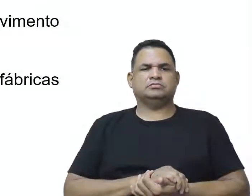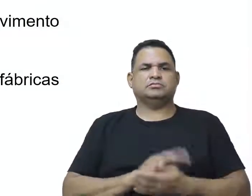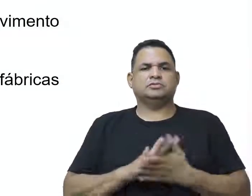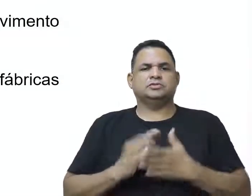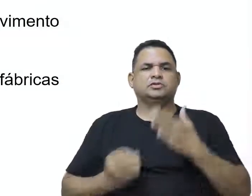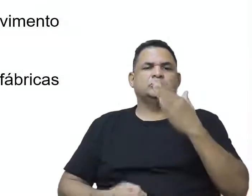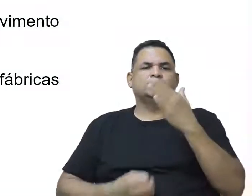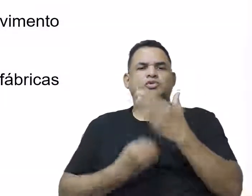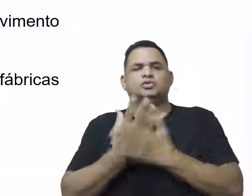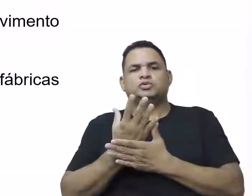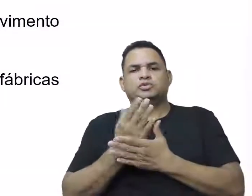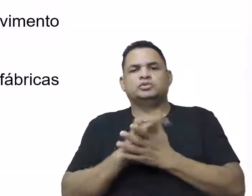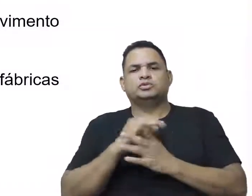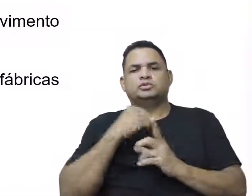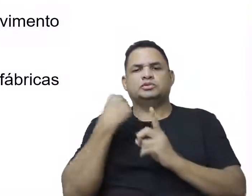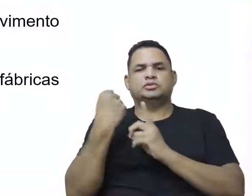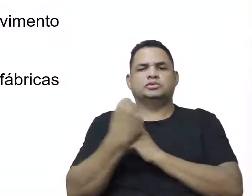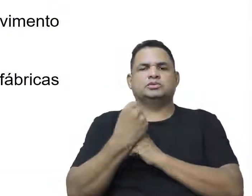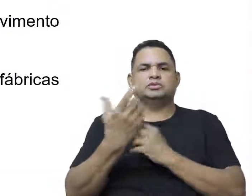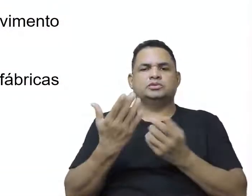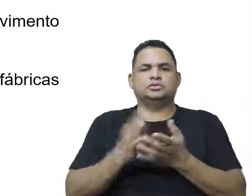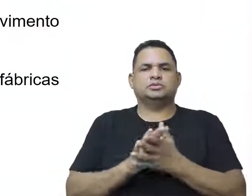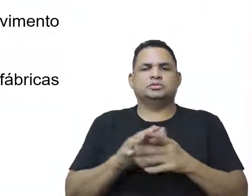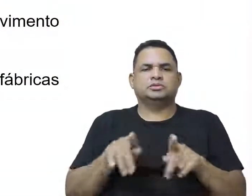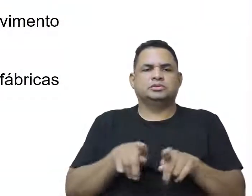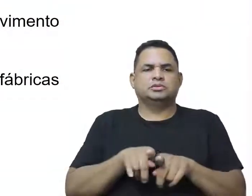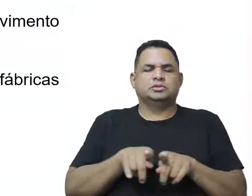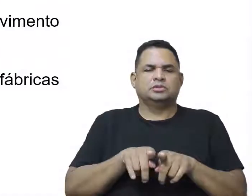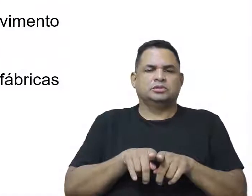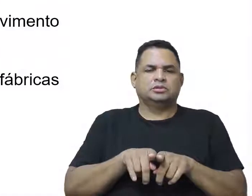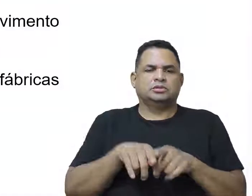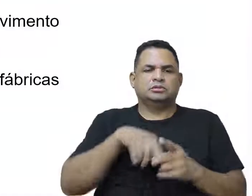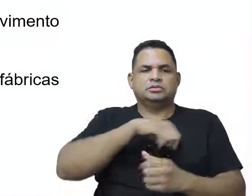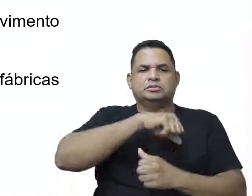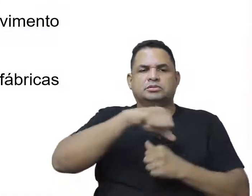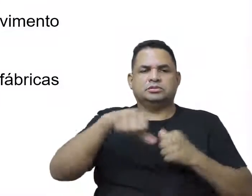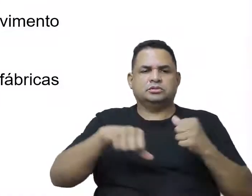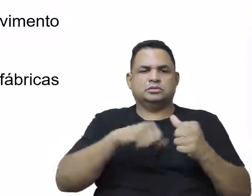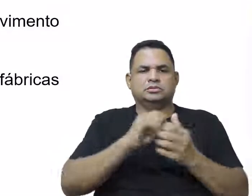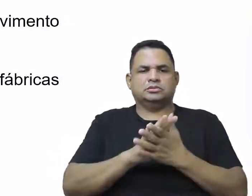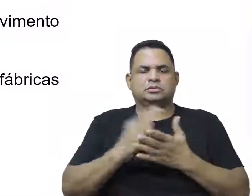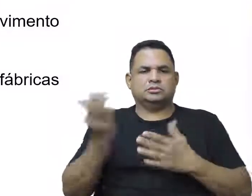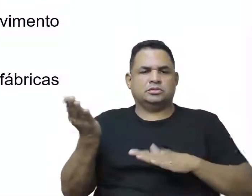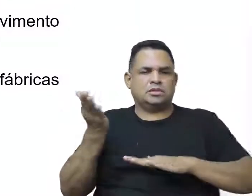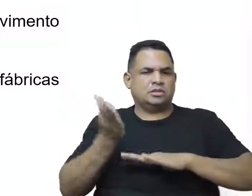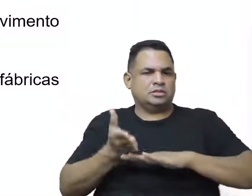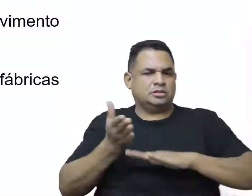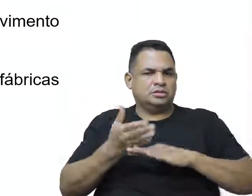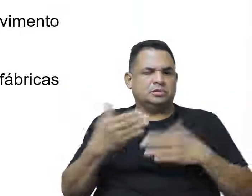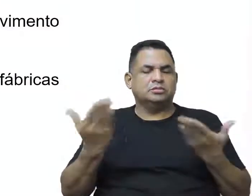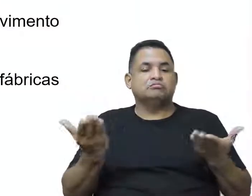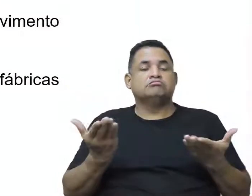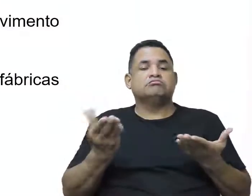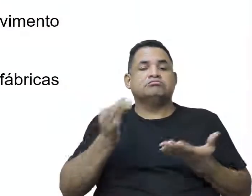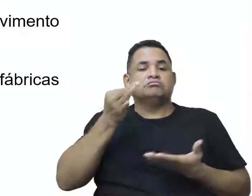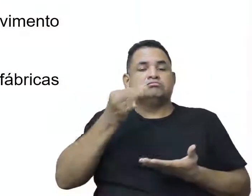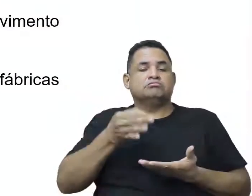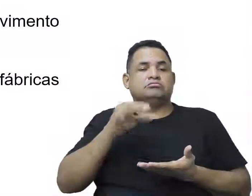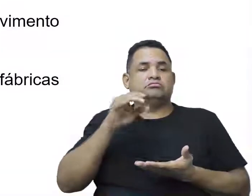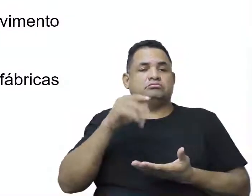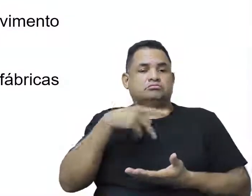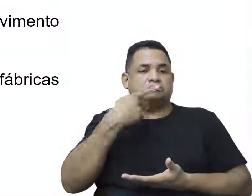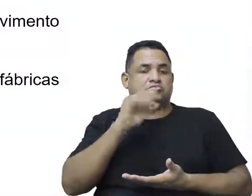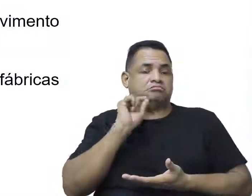Sobre o surgimento da sociologia e as mudanças ocorridas na modernidade, é